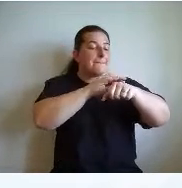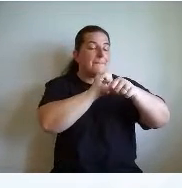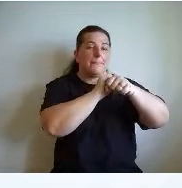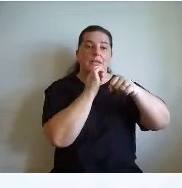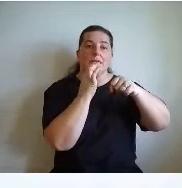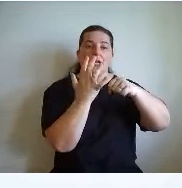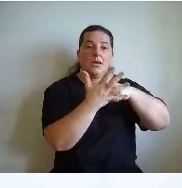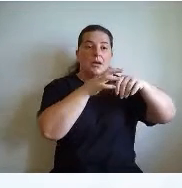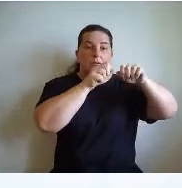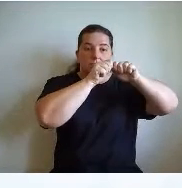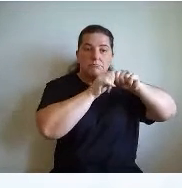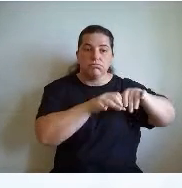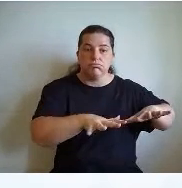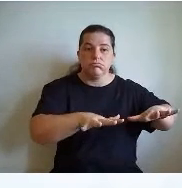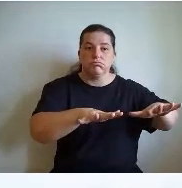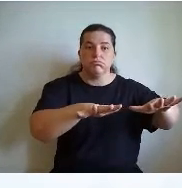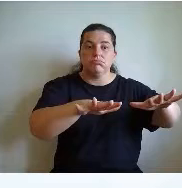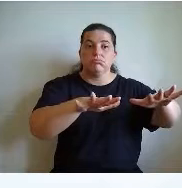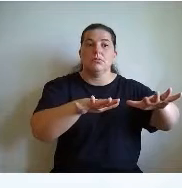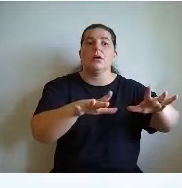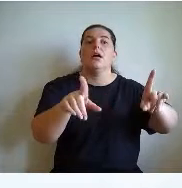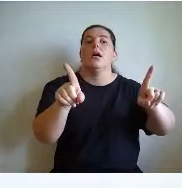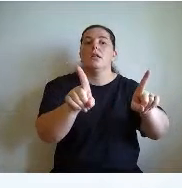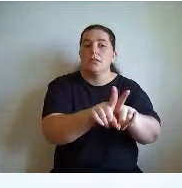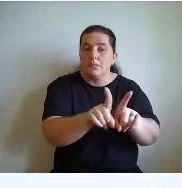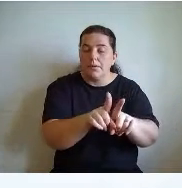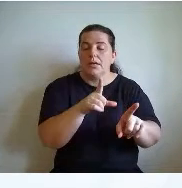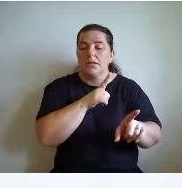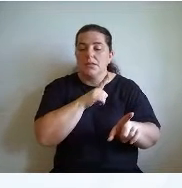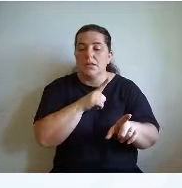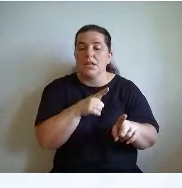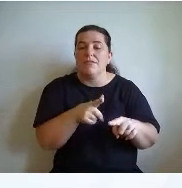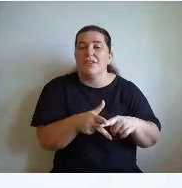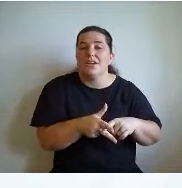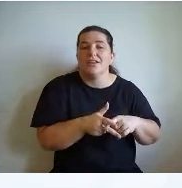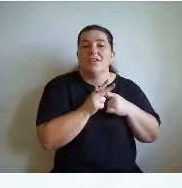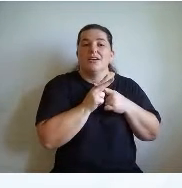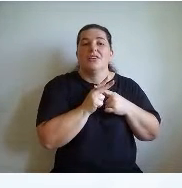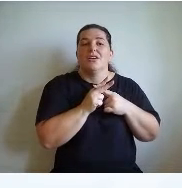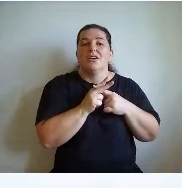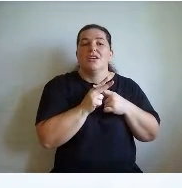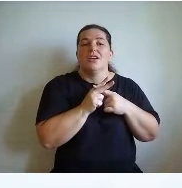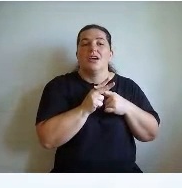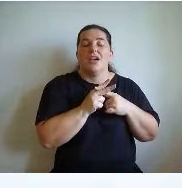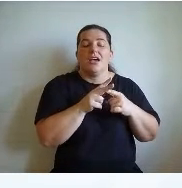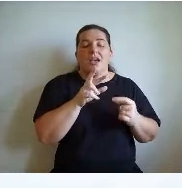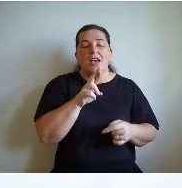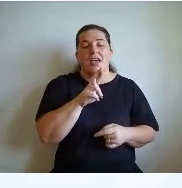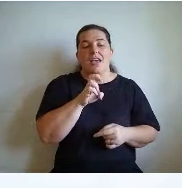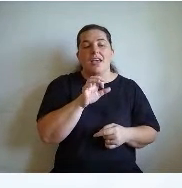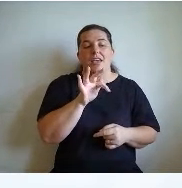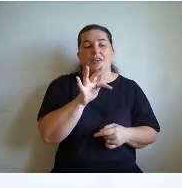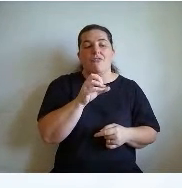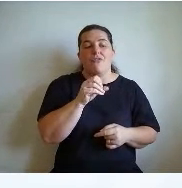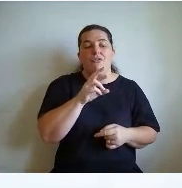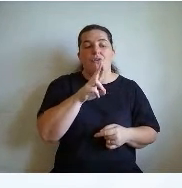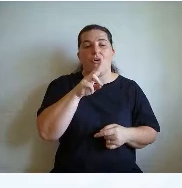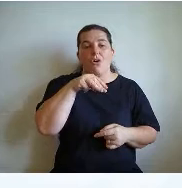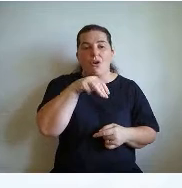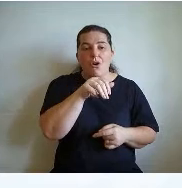vamos lembrar que a gente também teve reformulações de reformas, né? E reformas